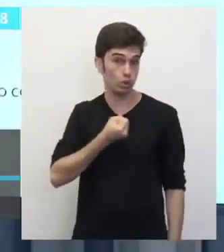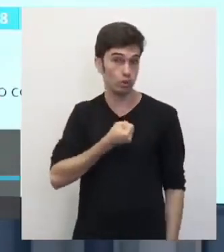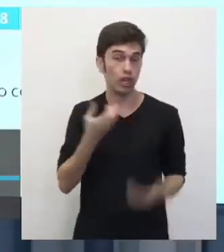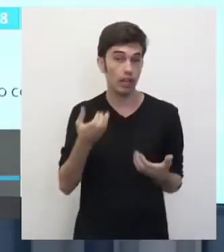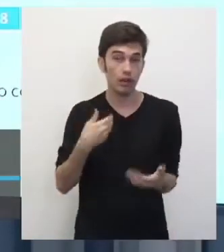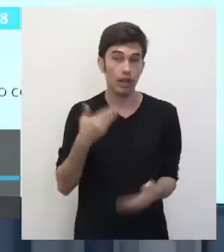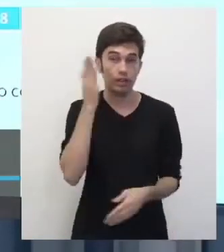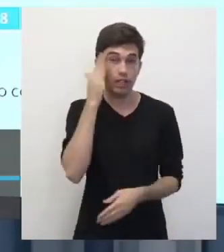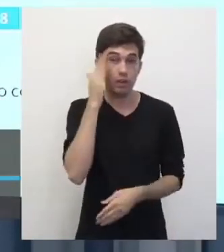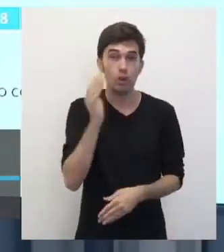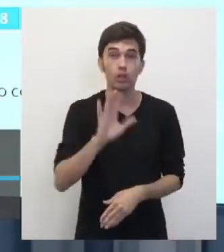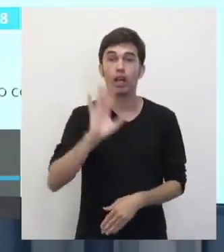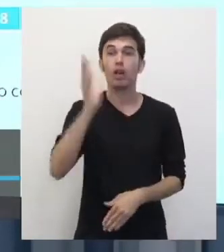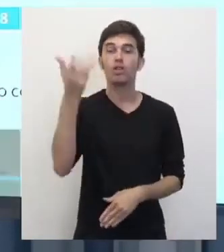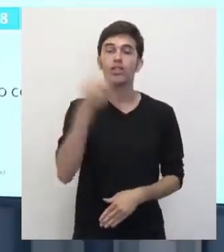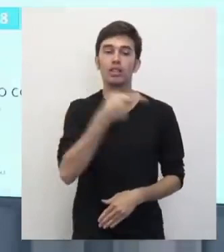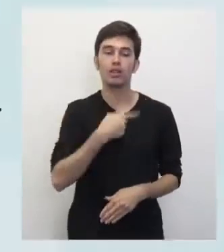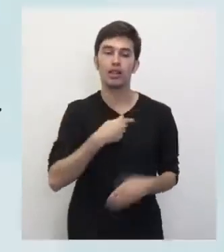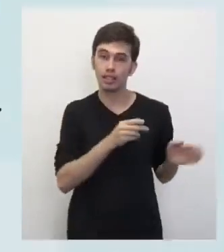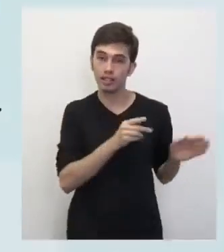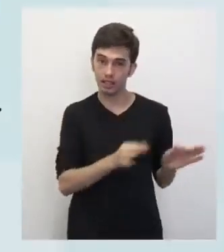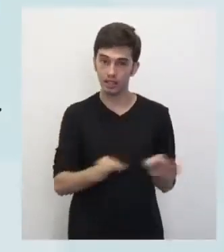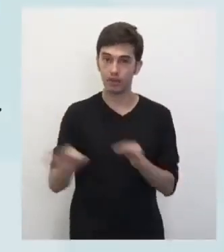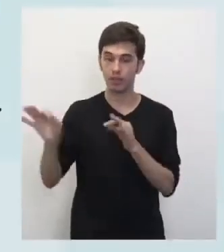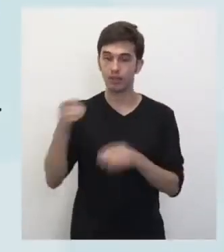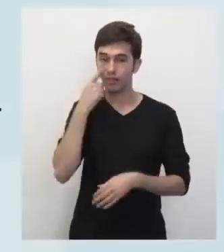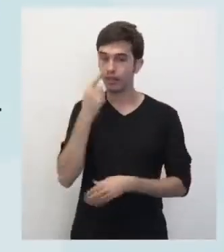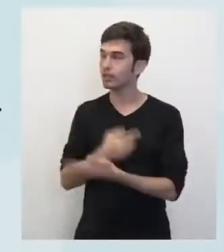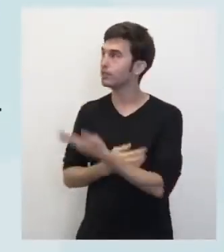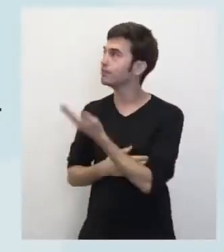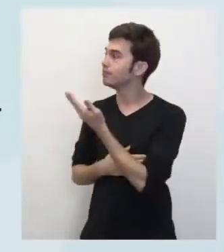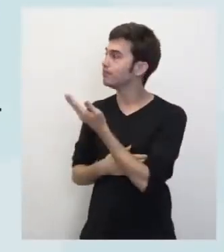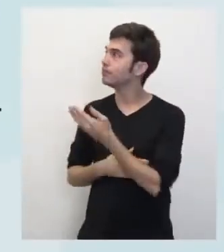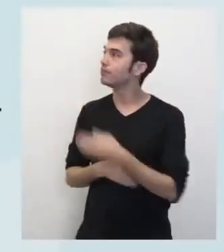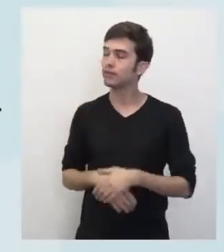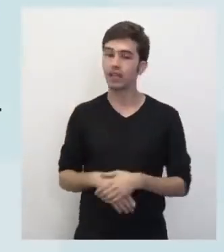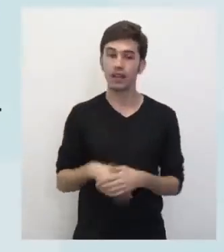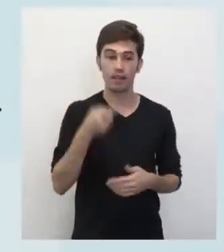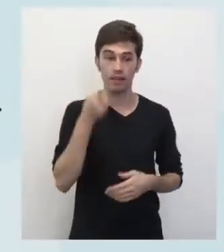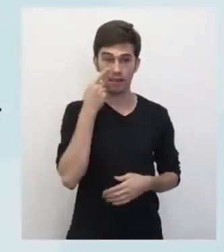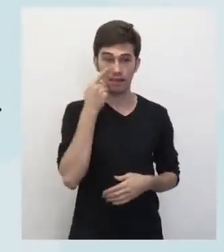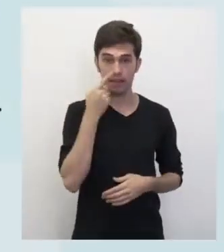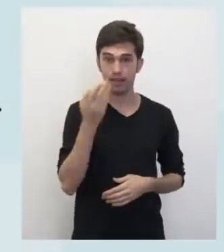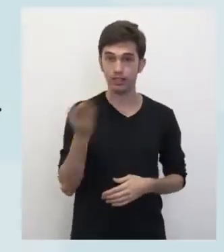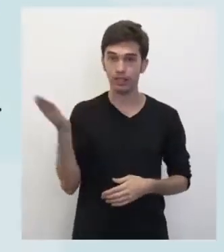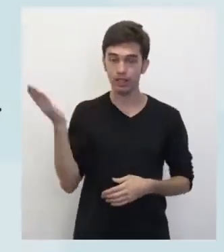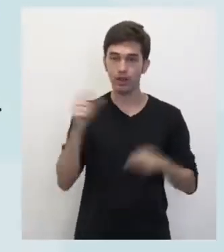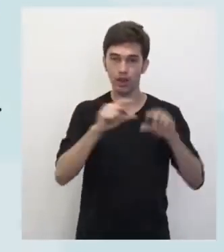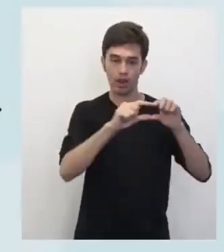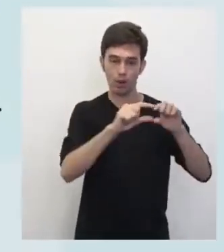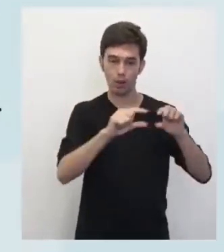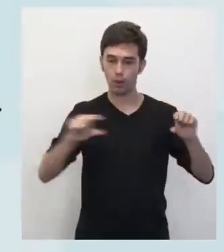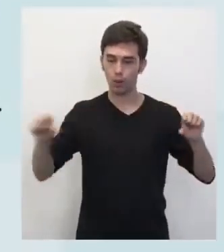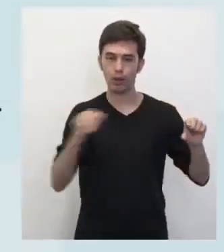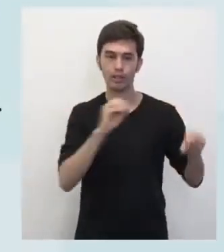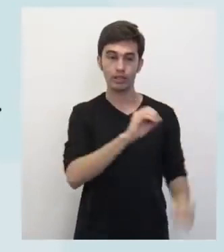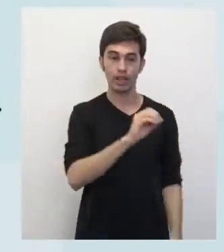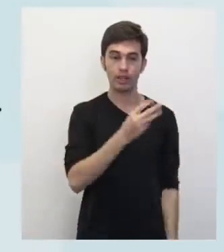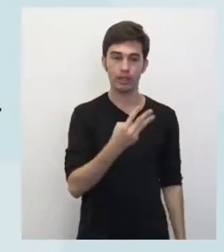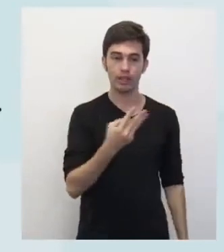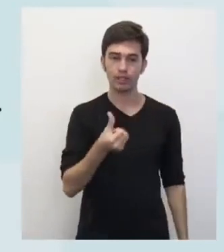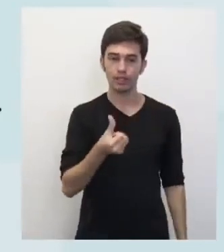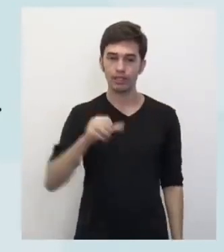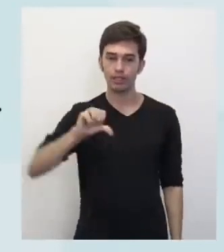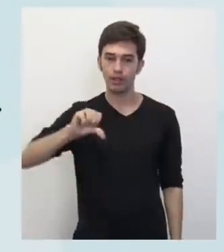acontecendo aí nessa sequência. Então na telinha de vocês está assim, ó, observe, no caso a fita a seguir, então 0, 3, 6,